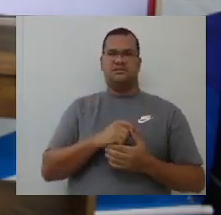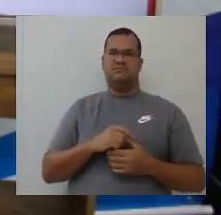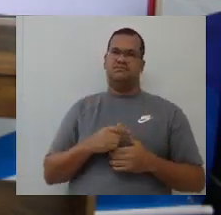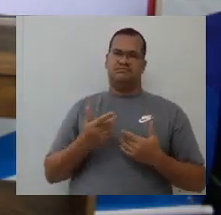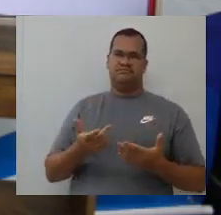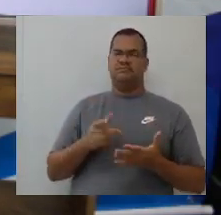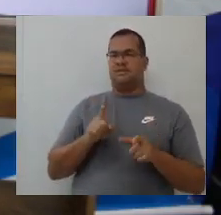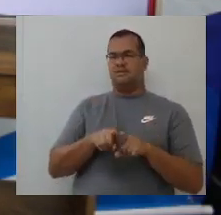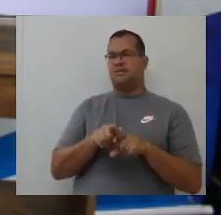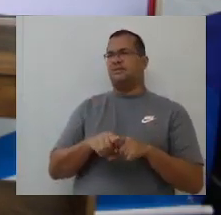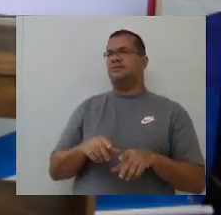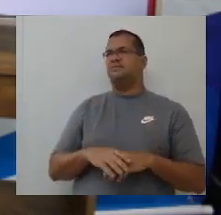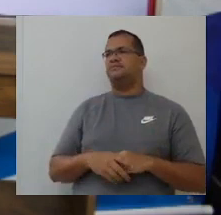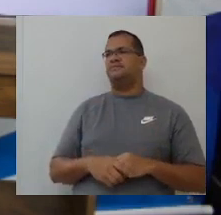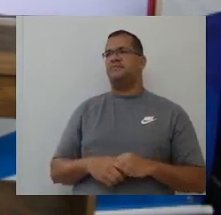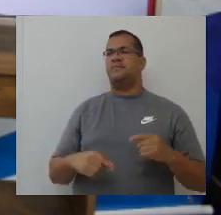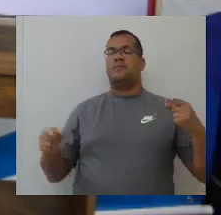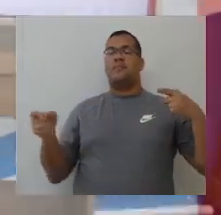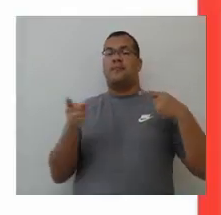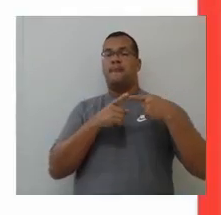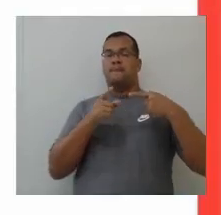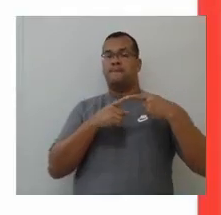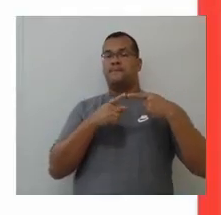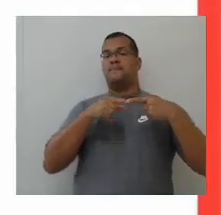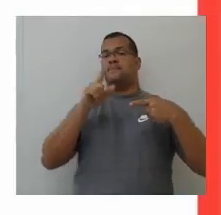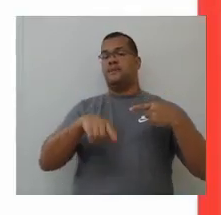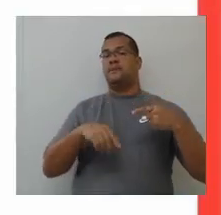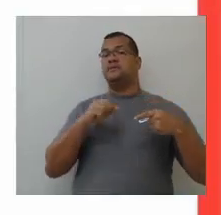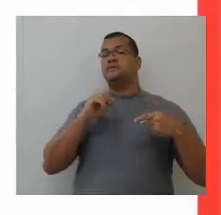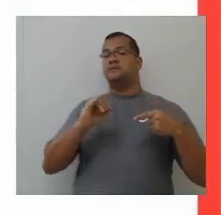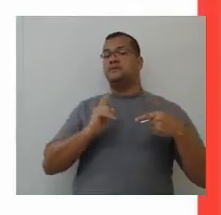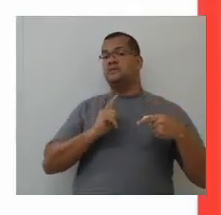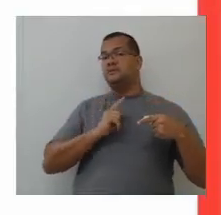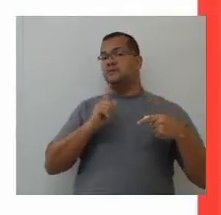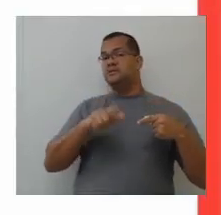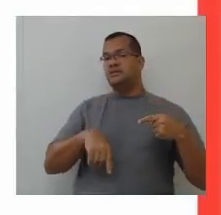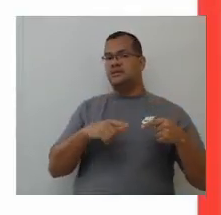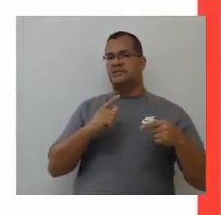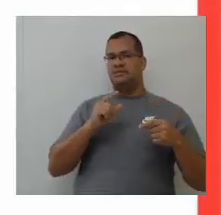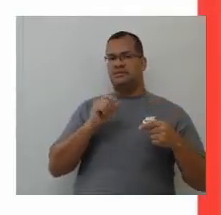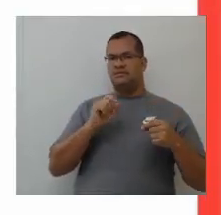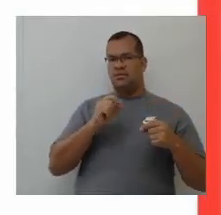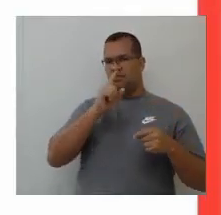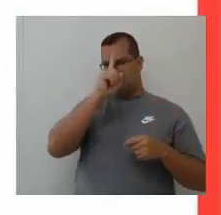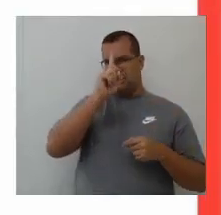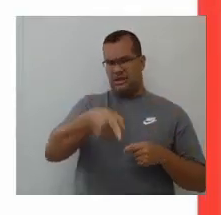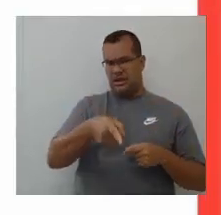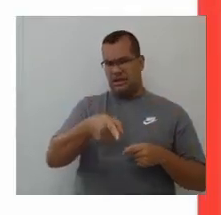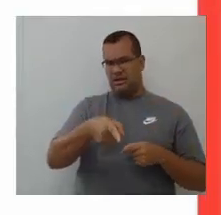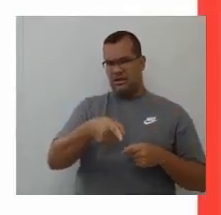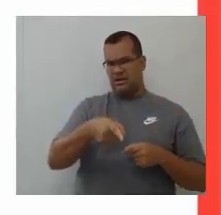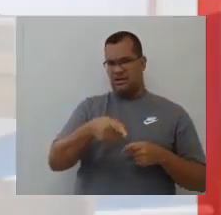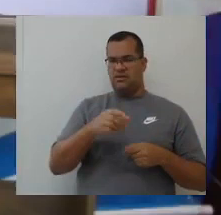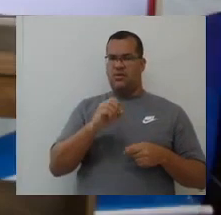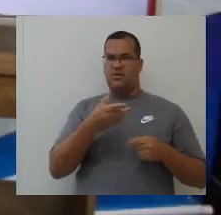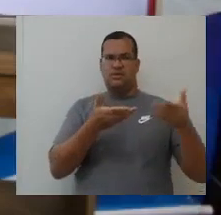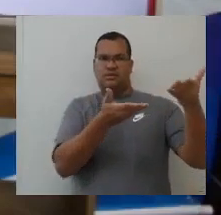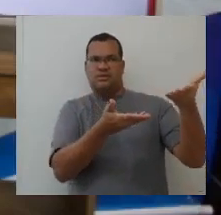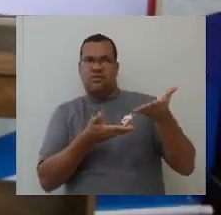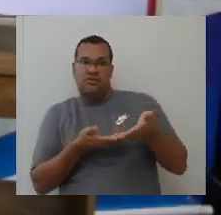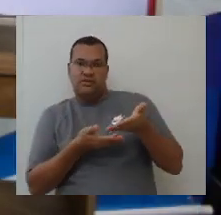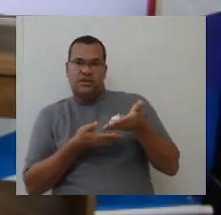observam o number one, o ponto número um. As question tags de frases no imperativo com let's, ou seja, quando eu faço um convite para